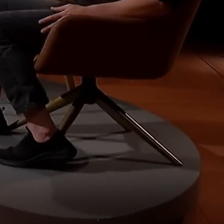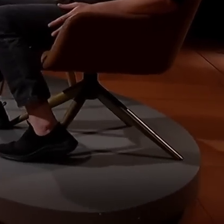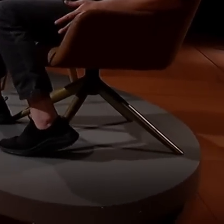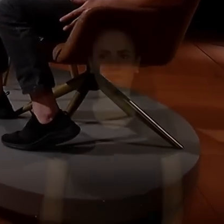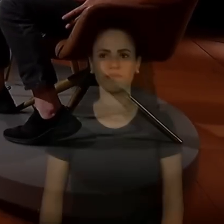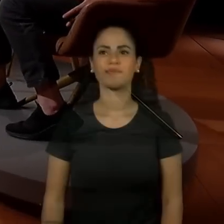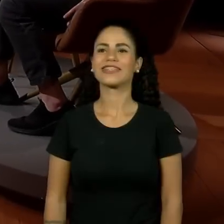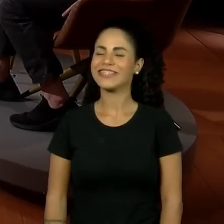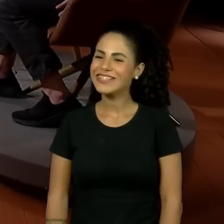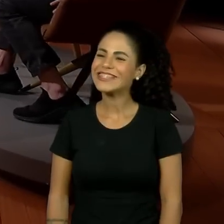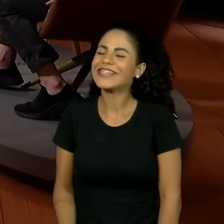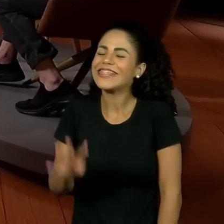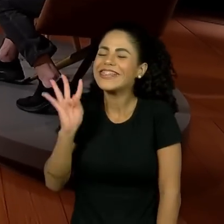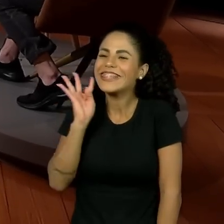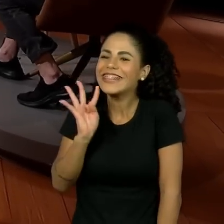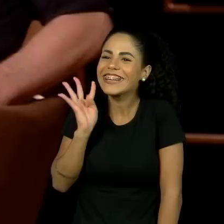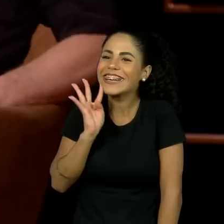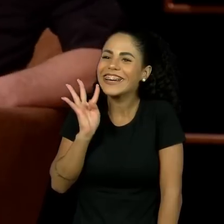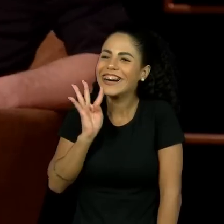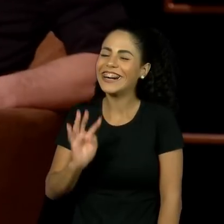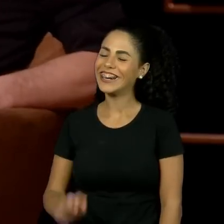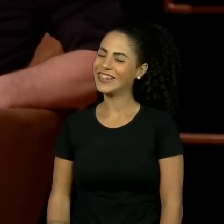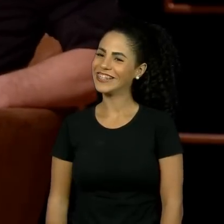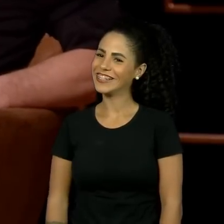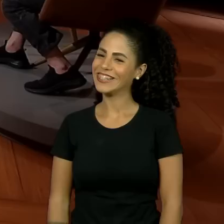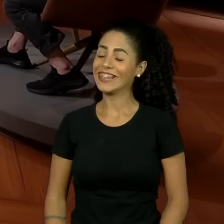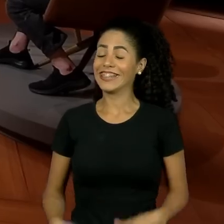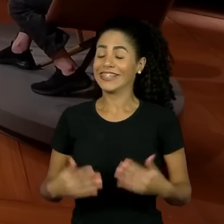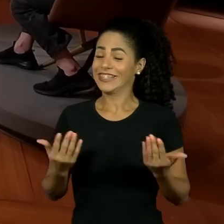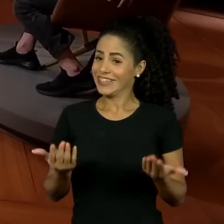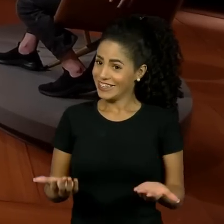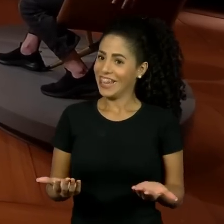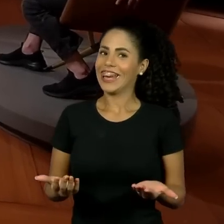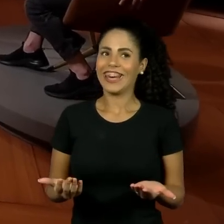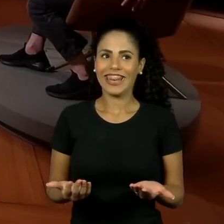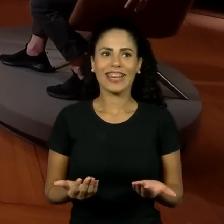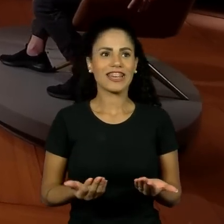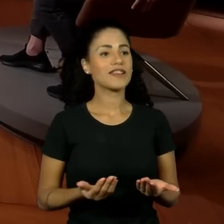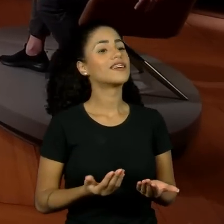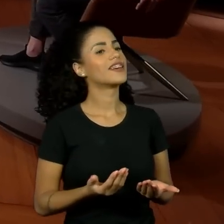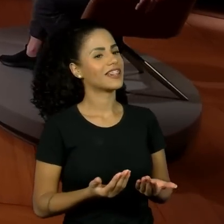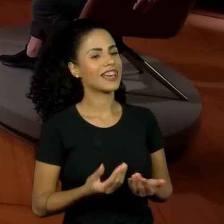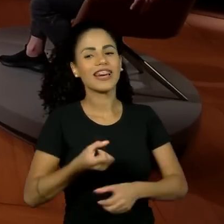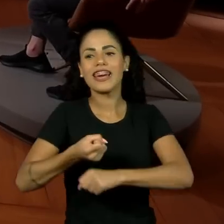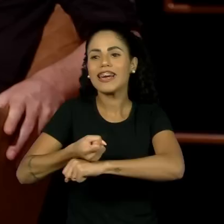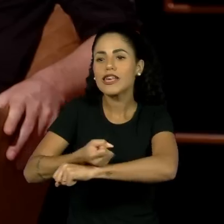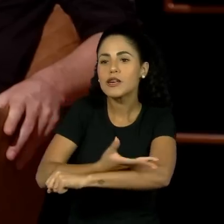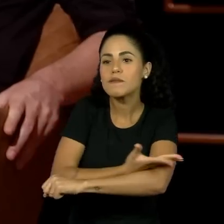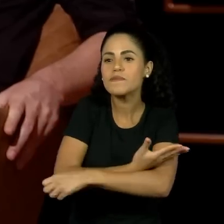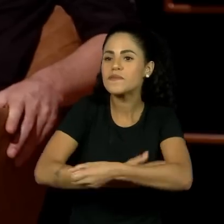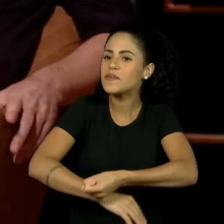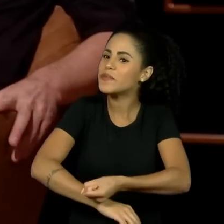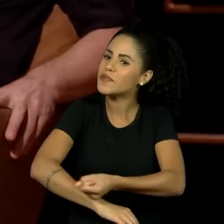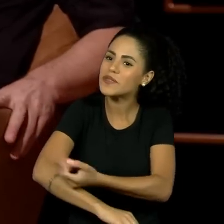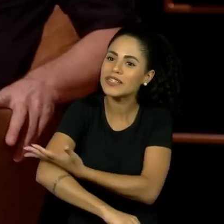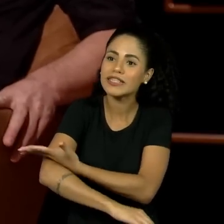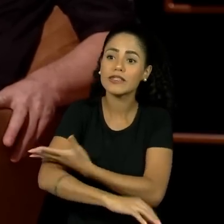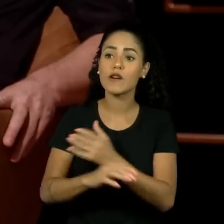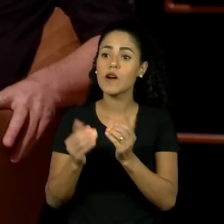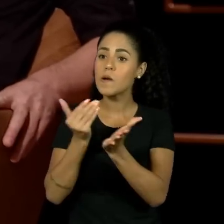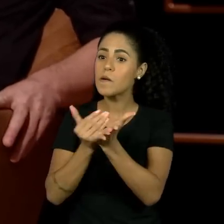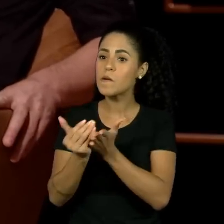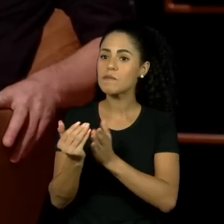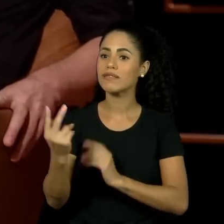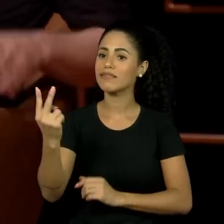Ah, que delícia. Ai, ai. A tua emoção, emoção. Comecei com